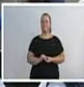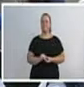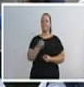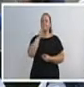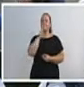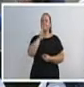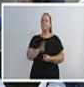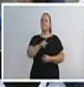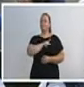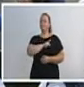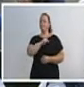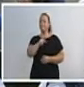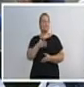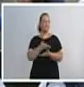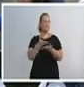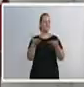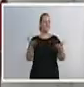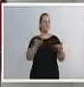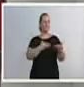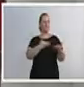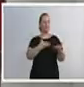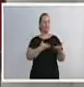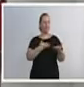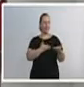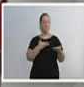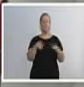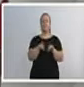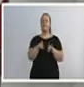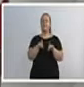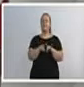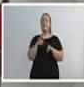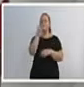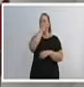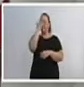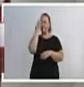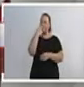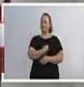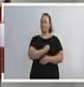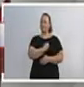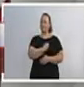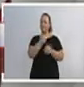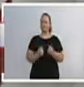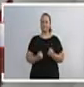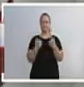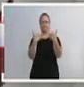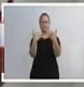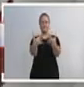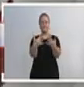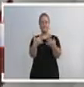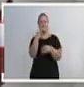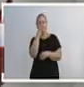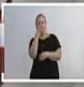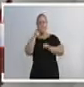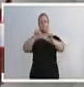Boa tarde, presidente. Boa tarde a todos os colegas vereadores. Boa tarde também a todas as pessoas aqui presentes e aquelas que nos assistem nos canais